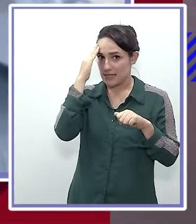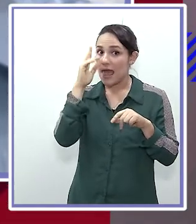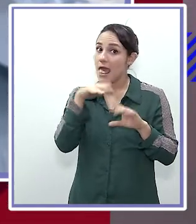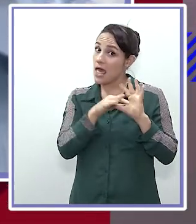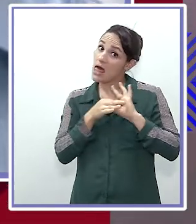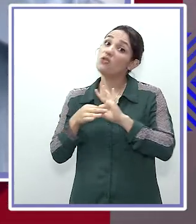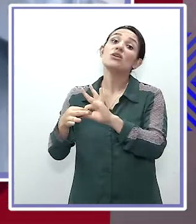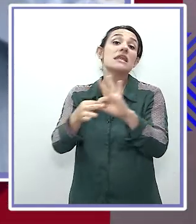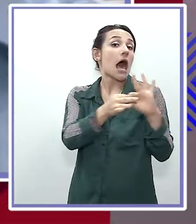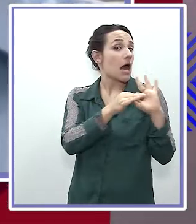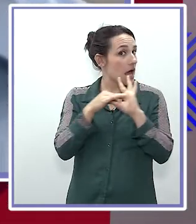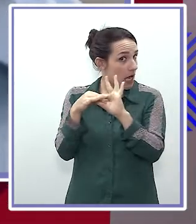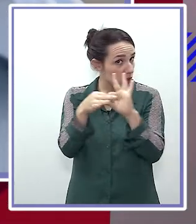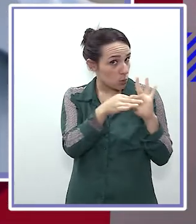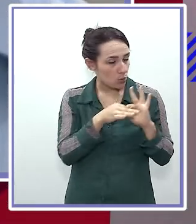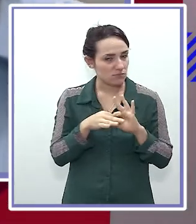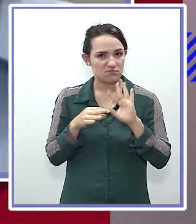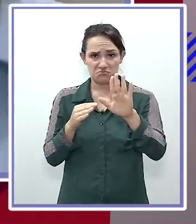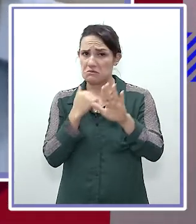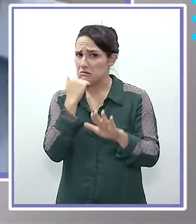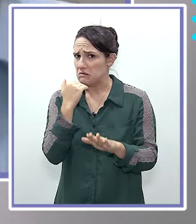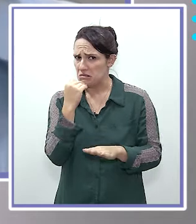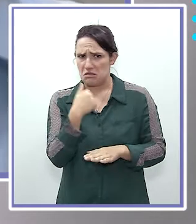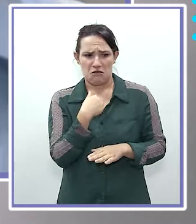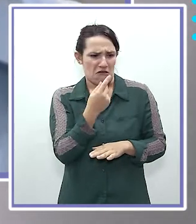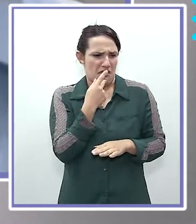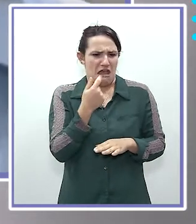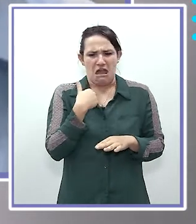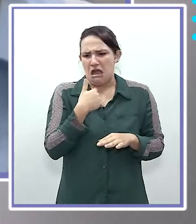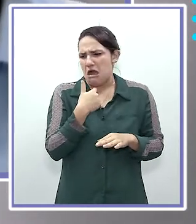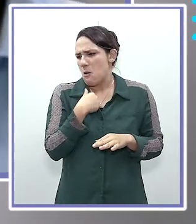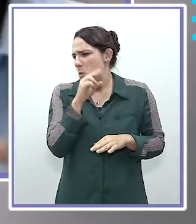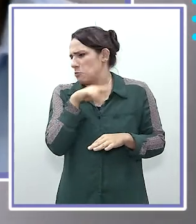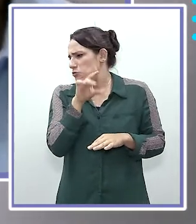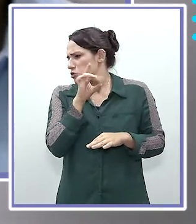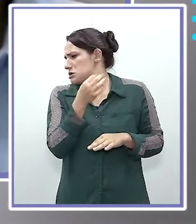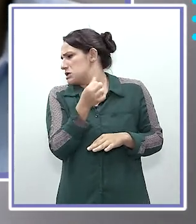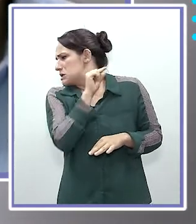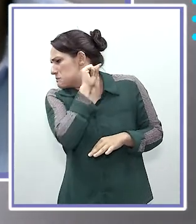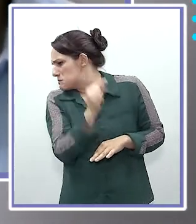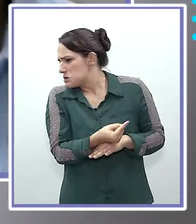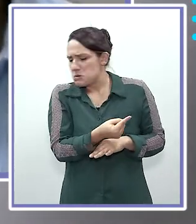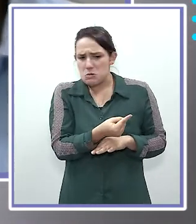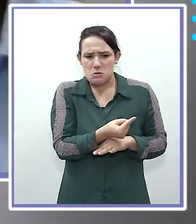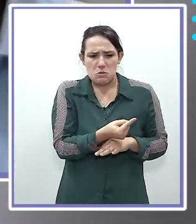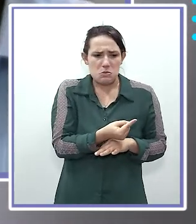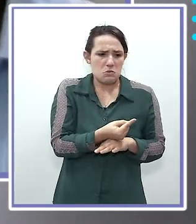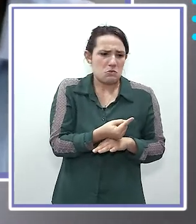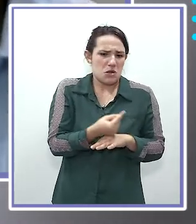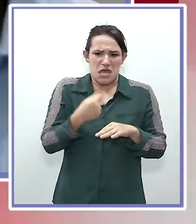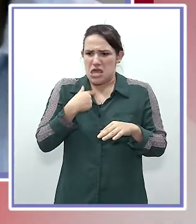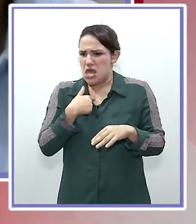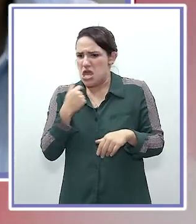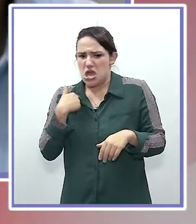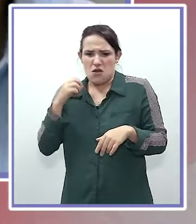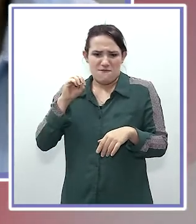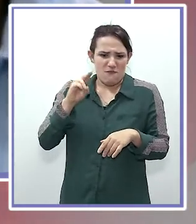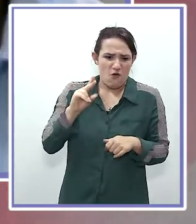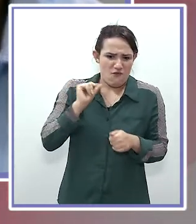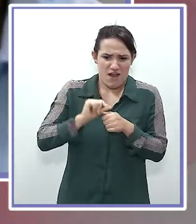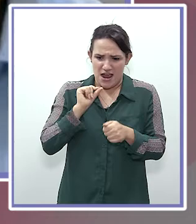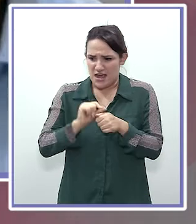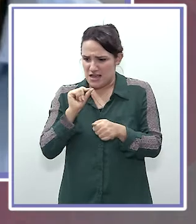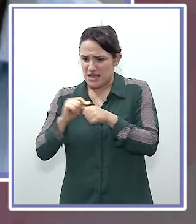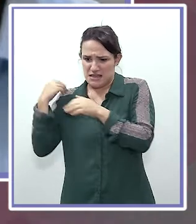da gente entender. Então, não adianta, por exemplo, a gente investir em usina no Mato Grosso do